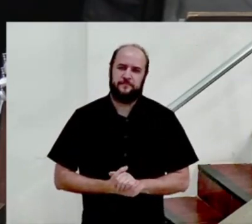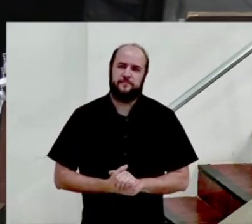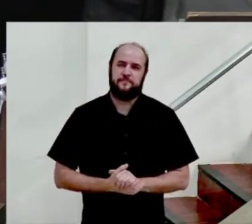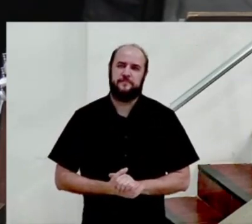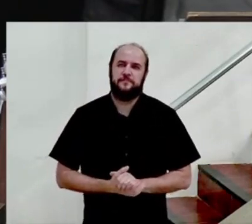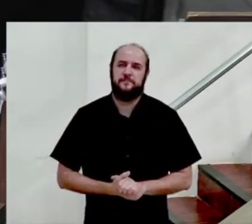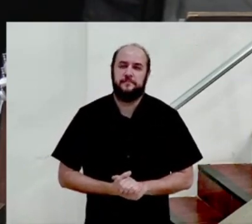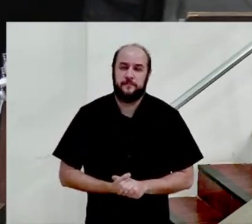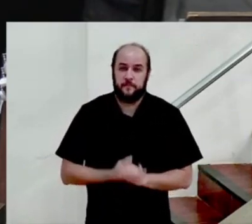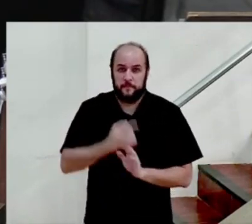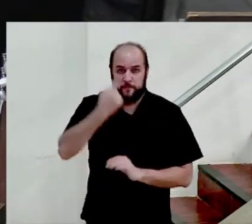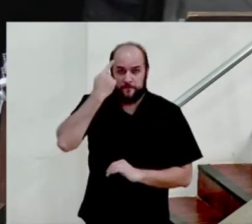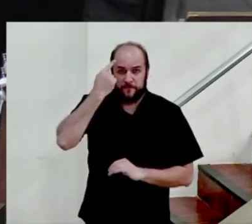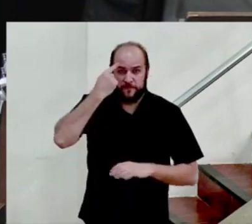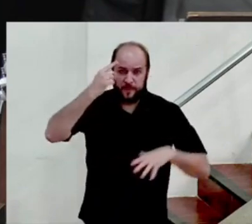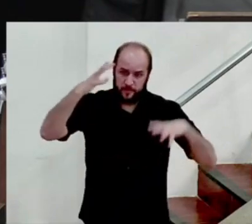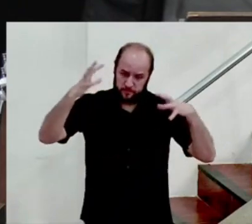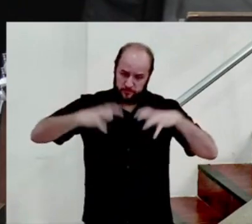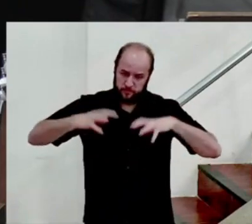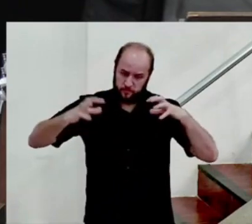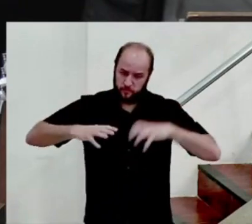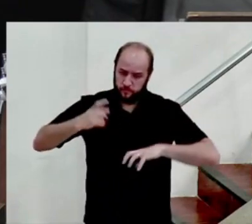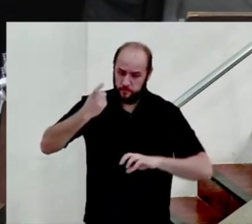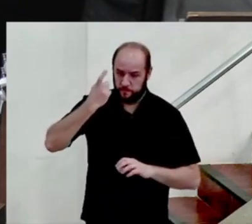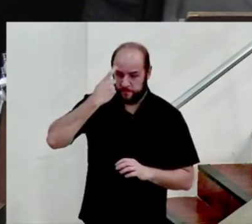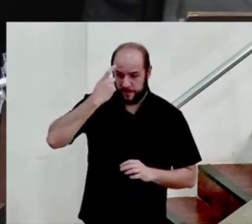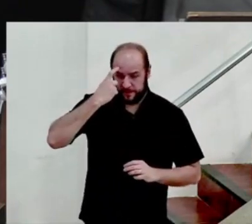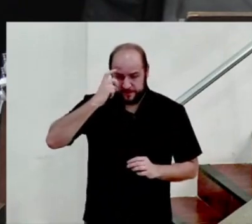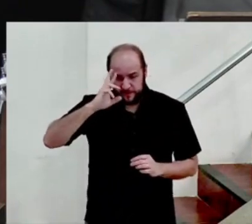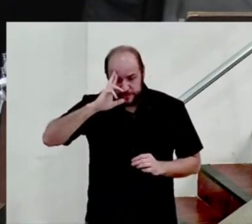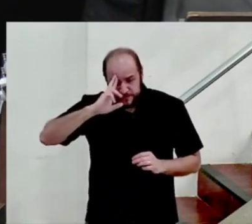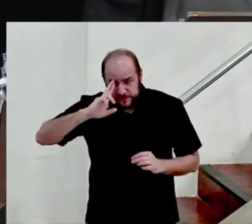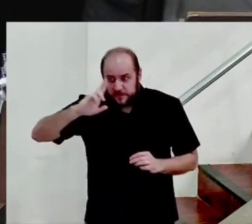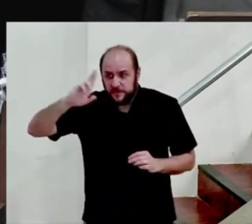Pensar no dilúvio é pensar no Senhor